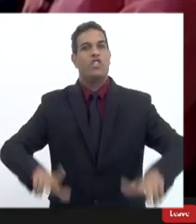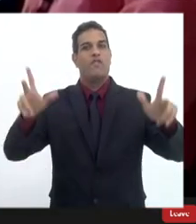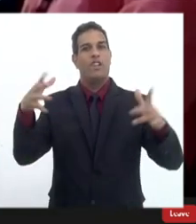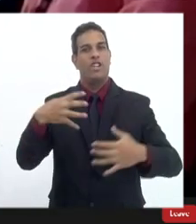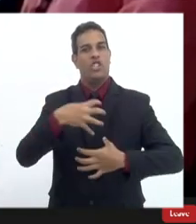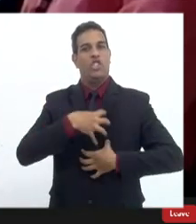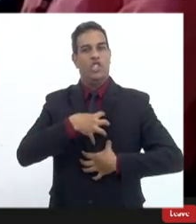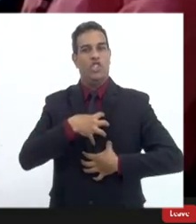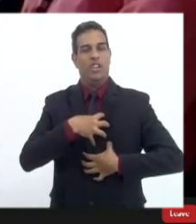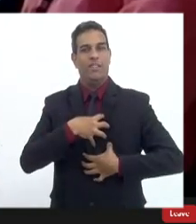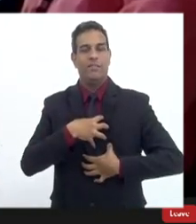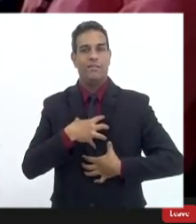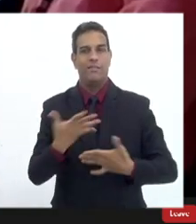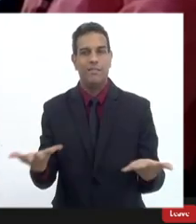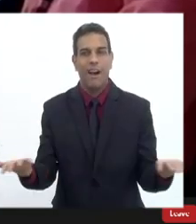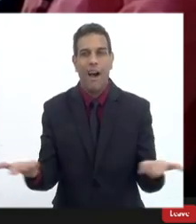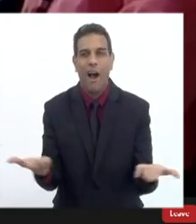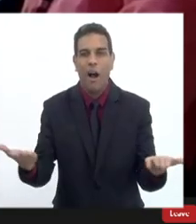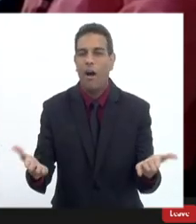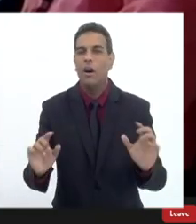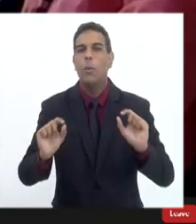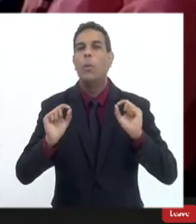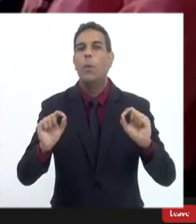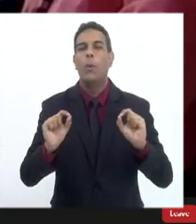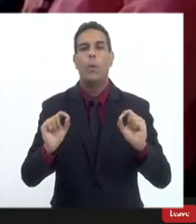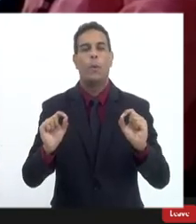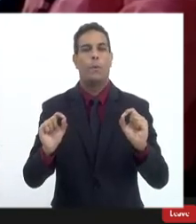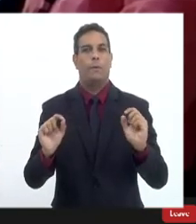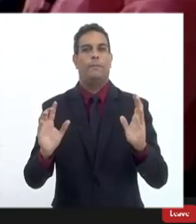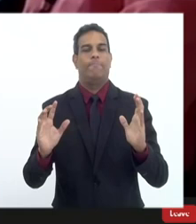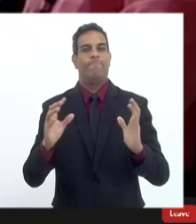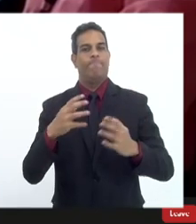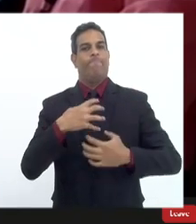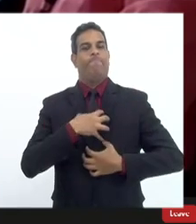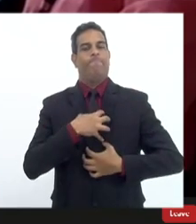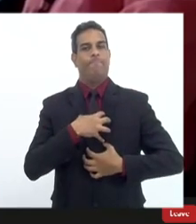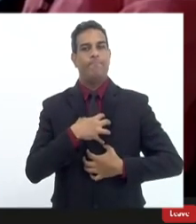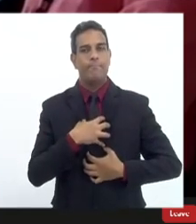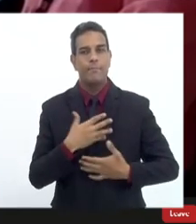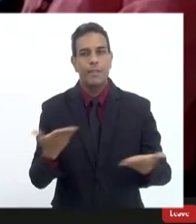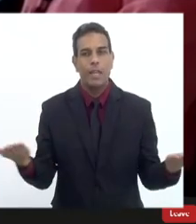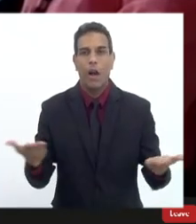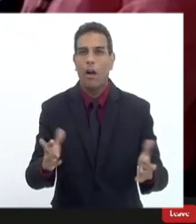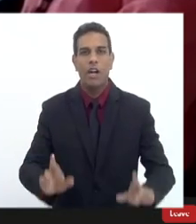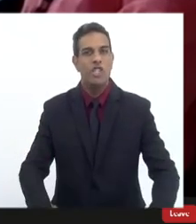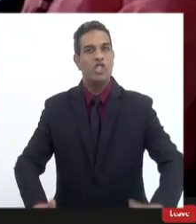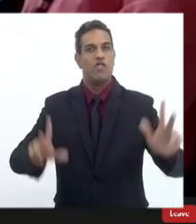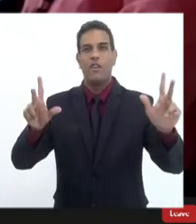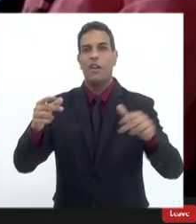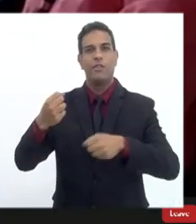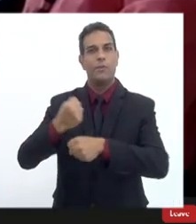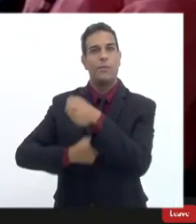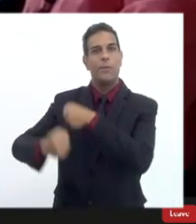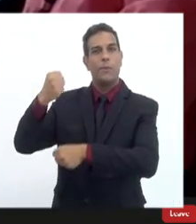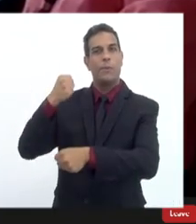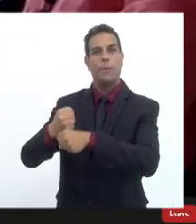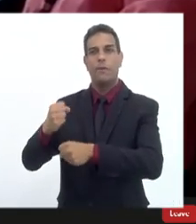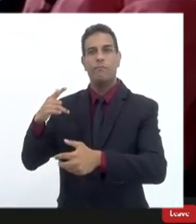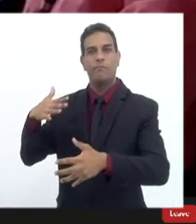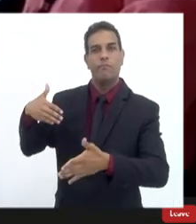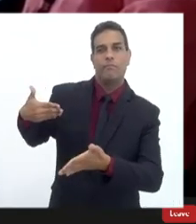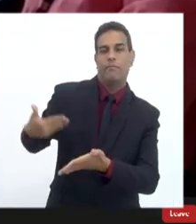diferenciado. É um momento onde nunca vivemos, então é tudo muito